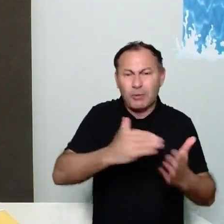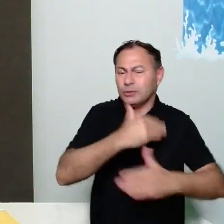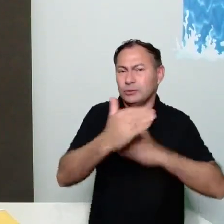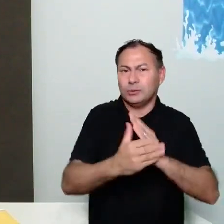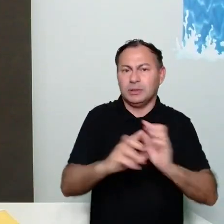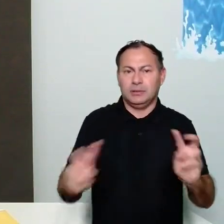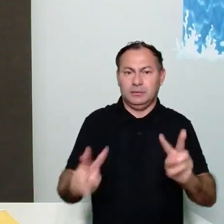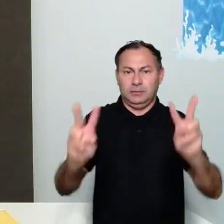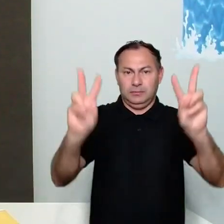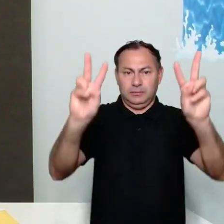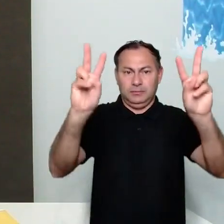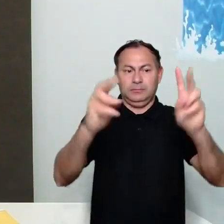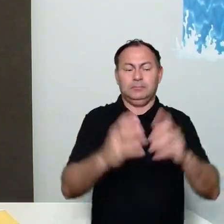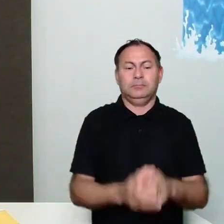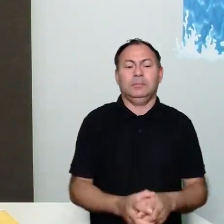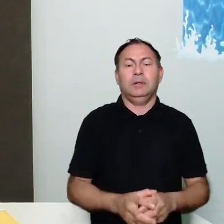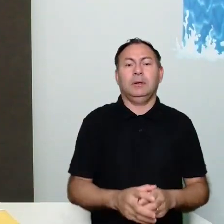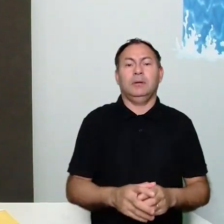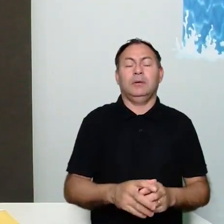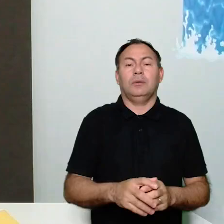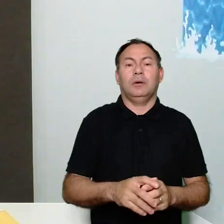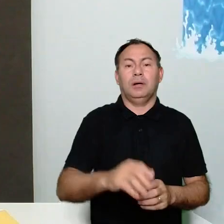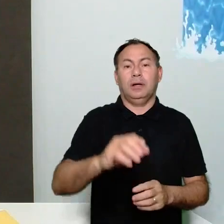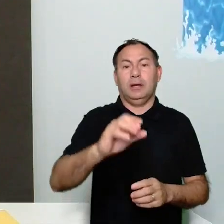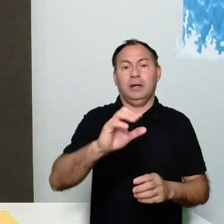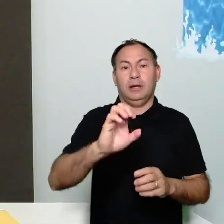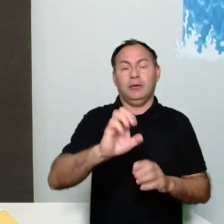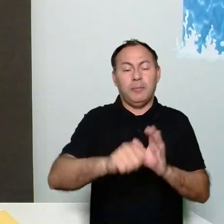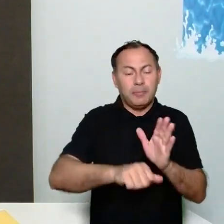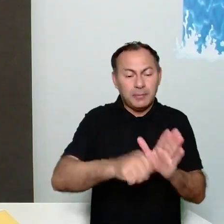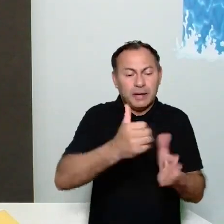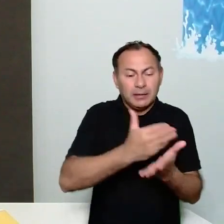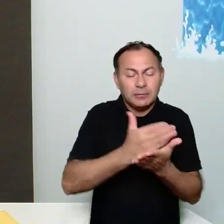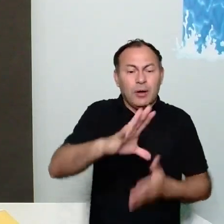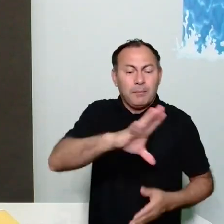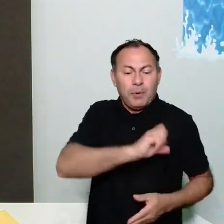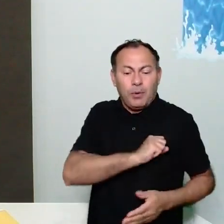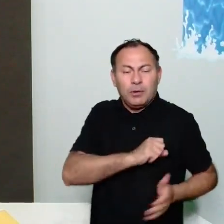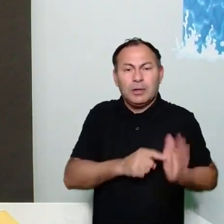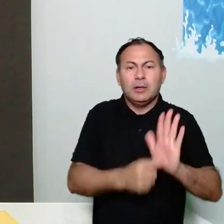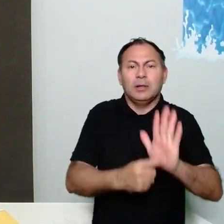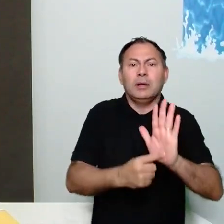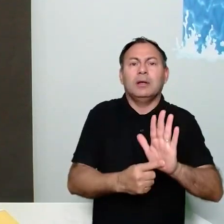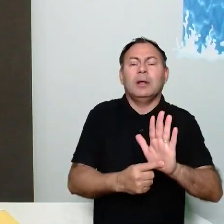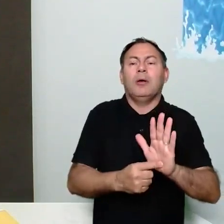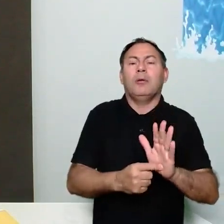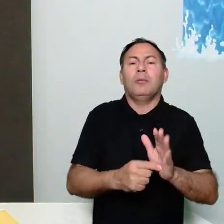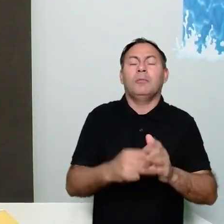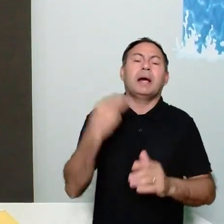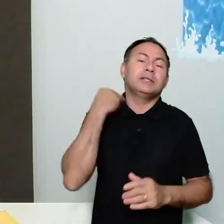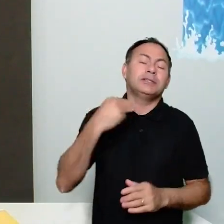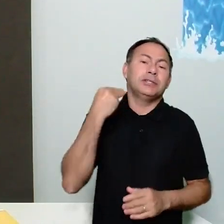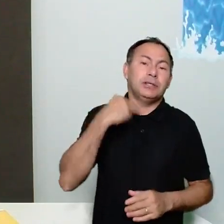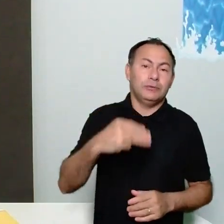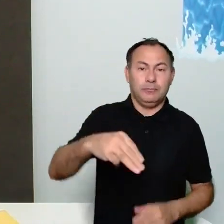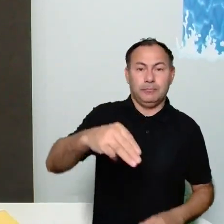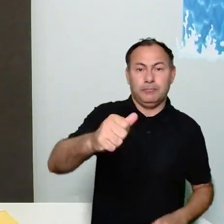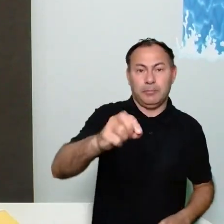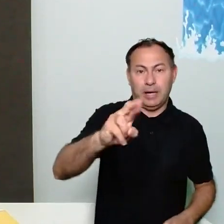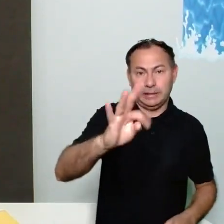todas as virtudes. Para o angélico, o primado da caridade é o martírio.